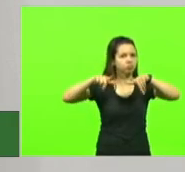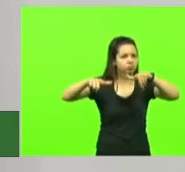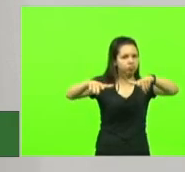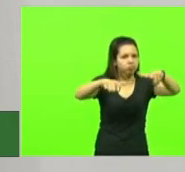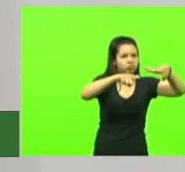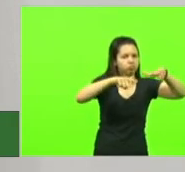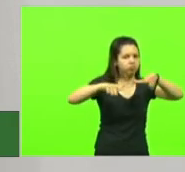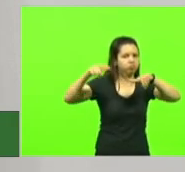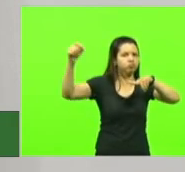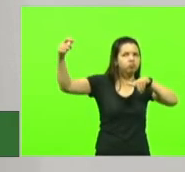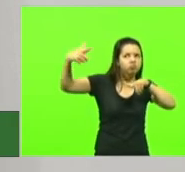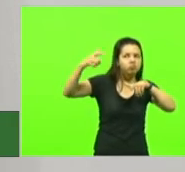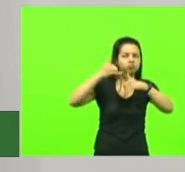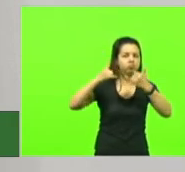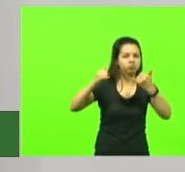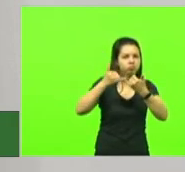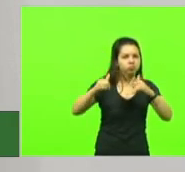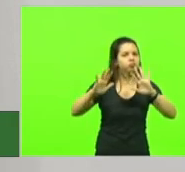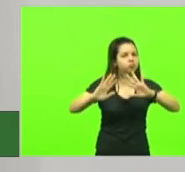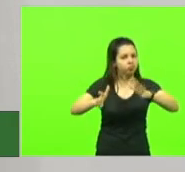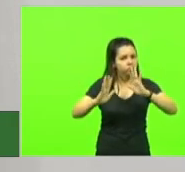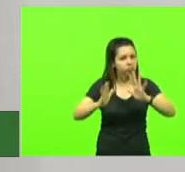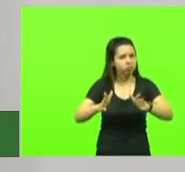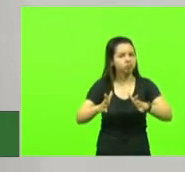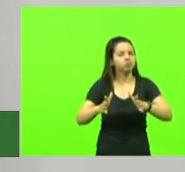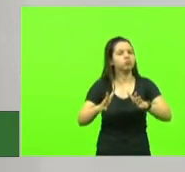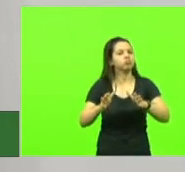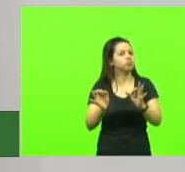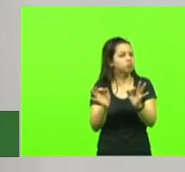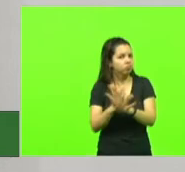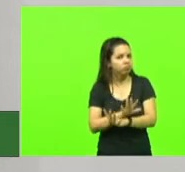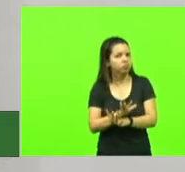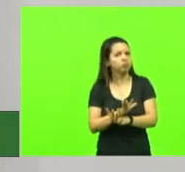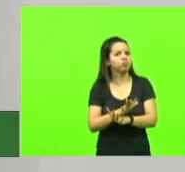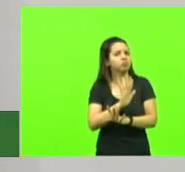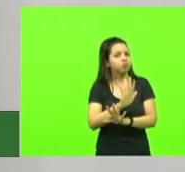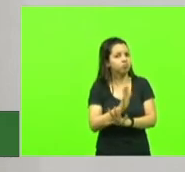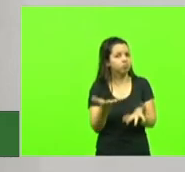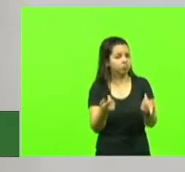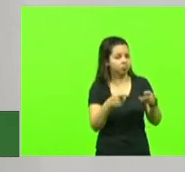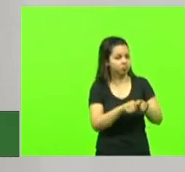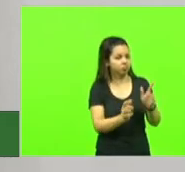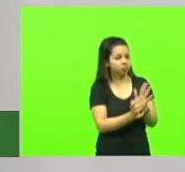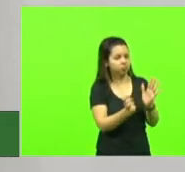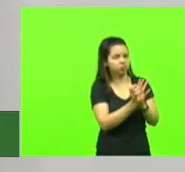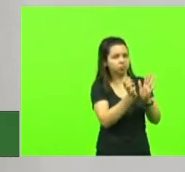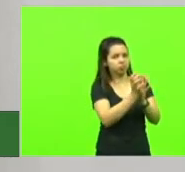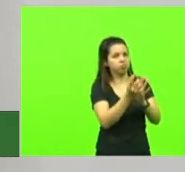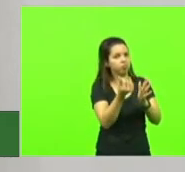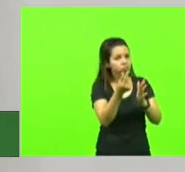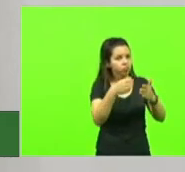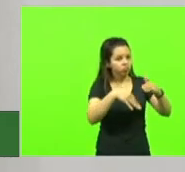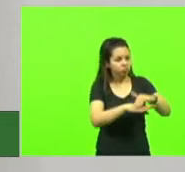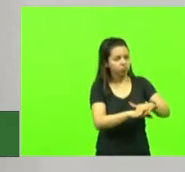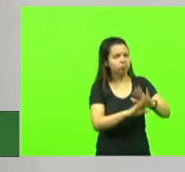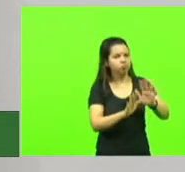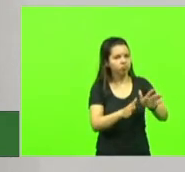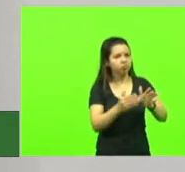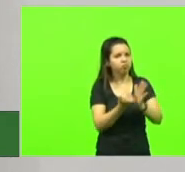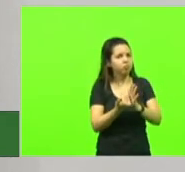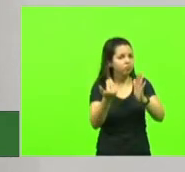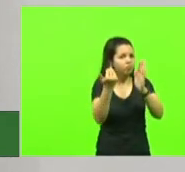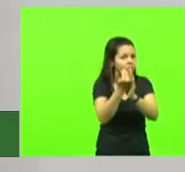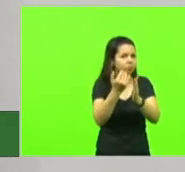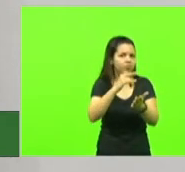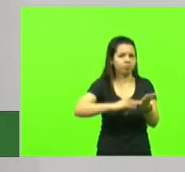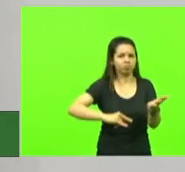tudo certo. Agora, depois de toda a burocracia do convênio, agora, depois do dinheiro depositado, pediram um monte de mais